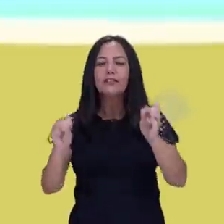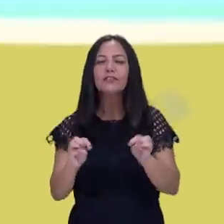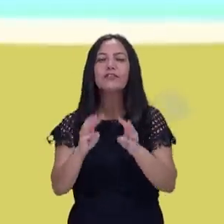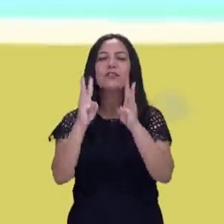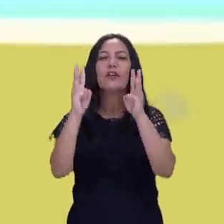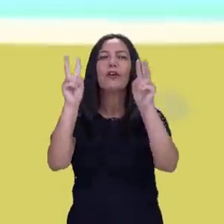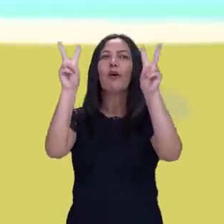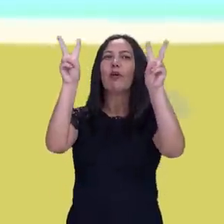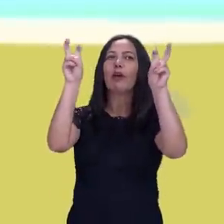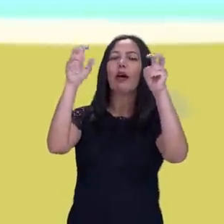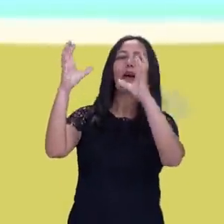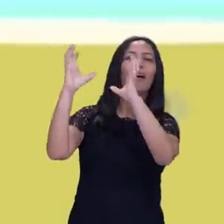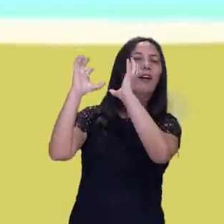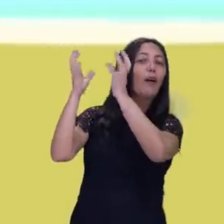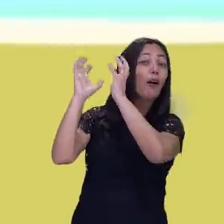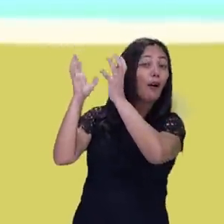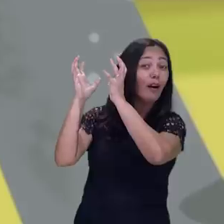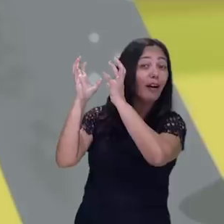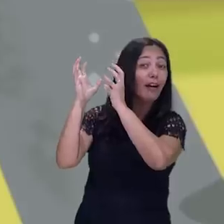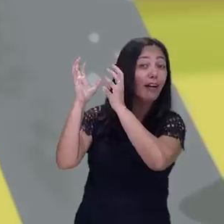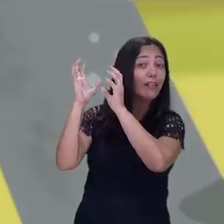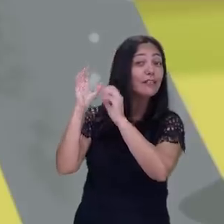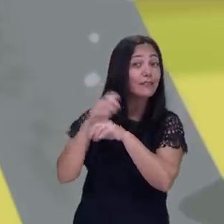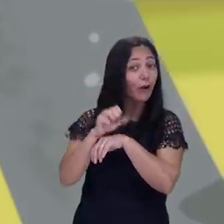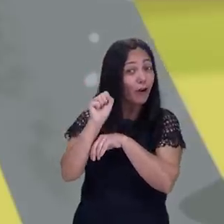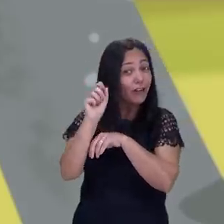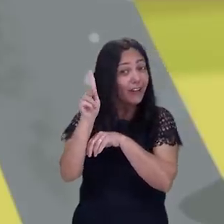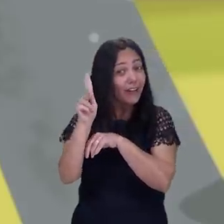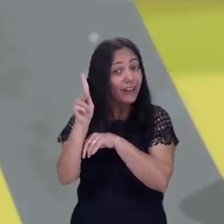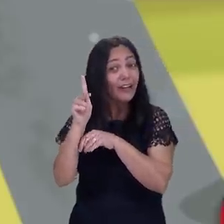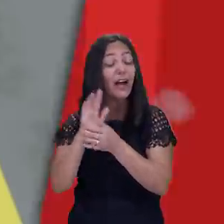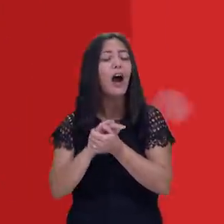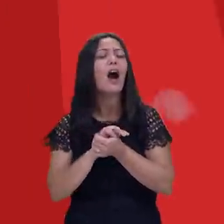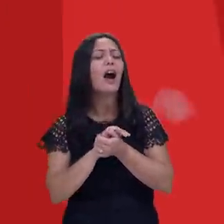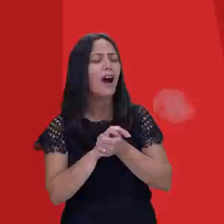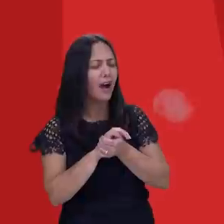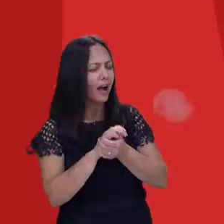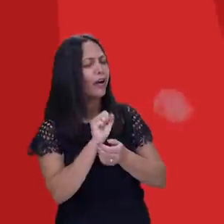sobre cocos pra você, viu? Ah!